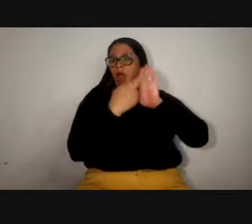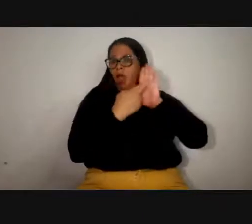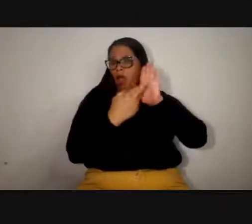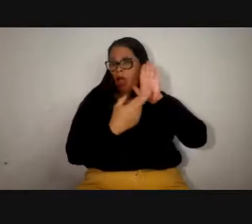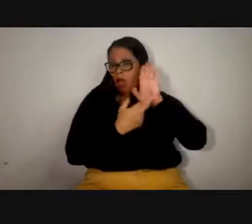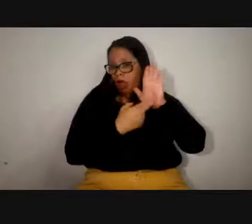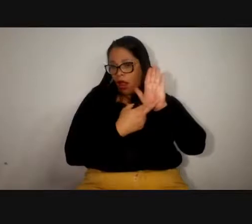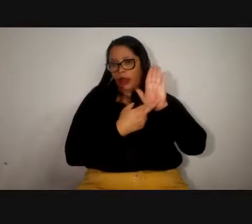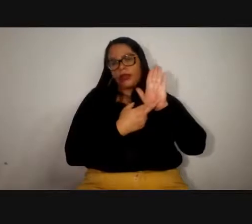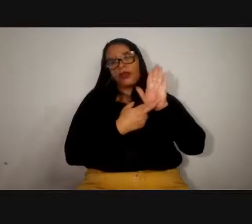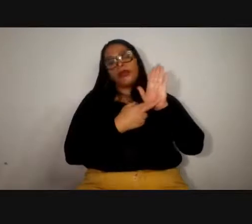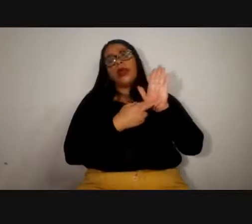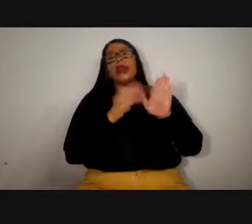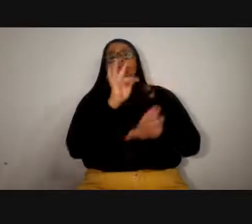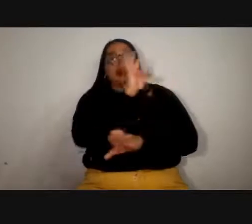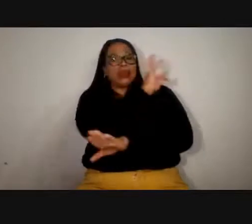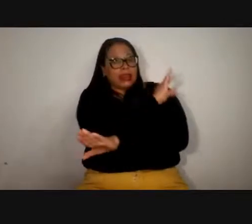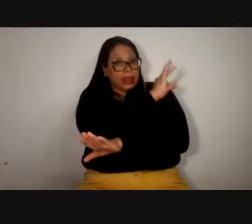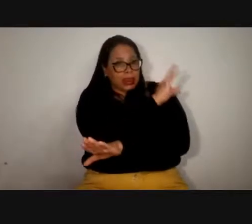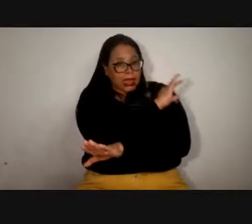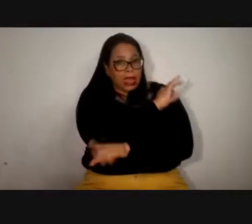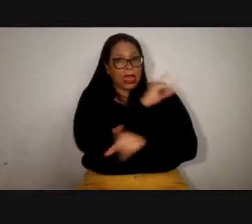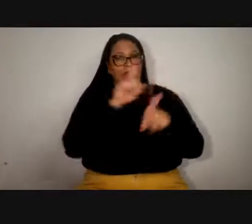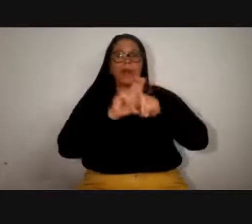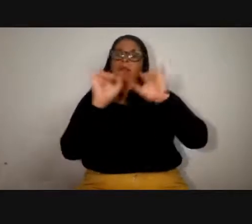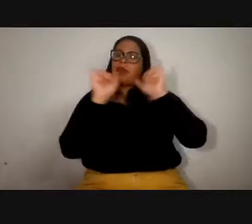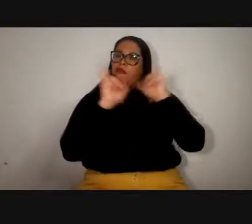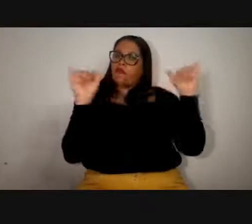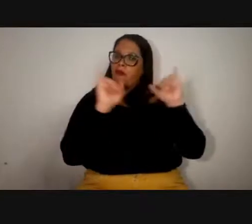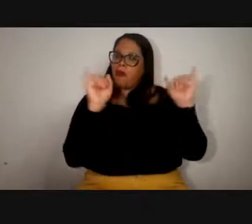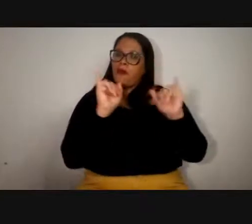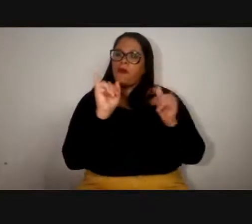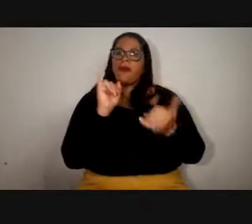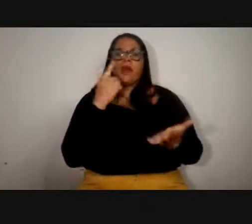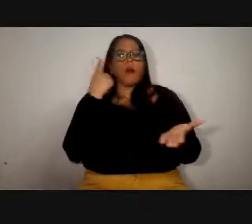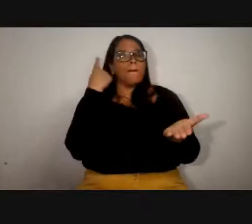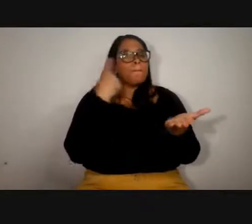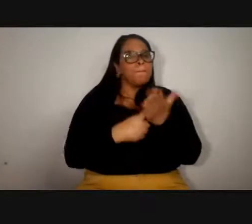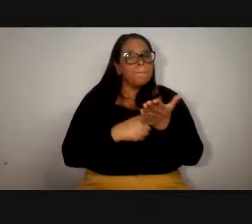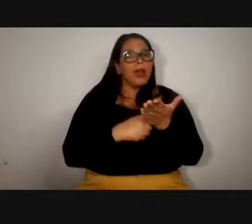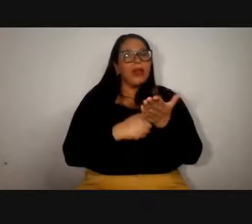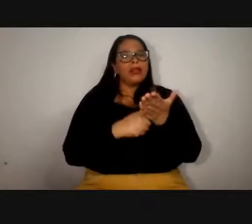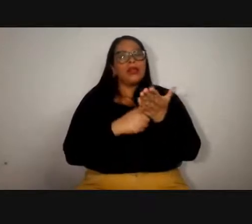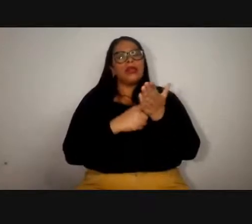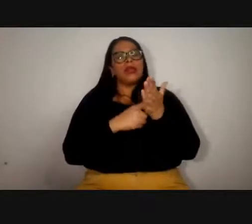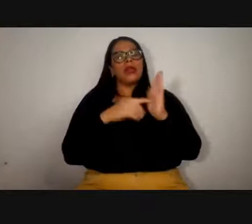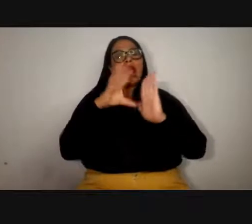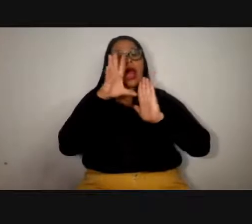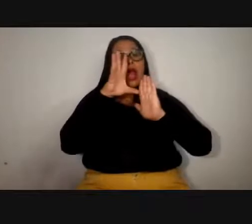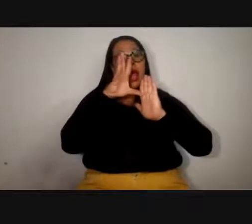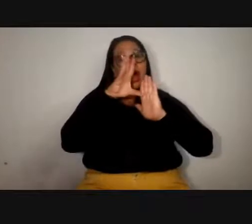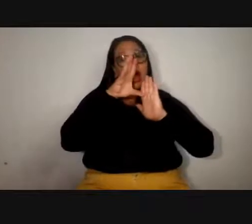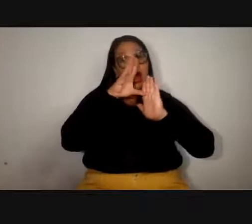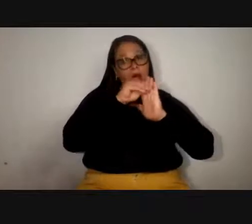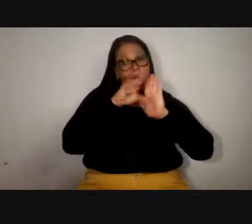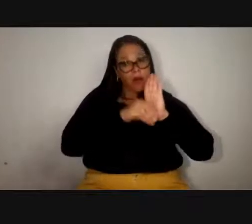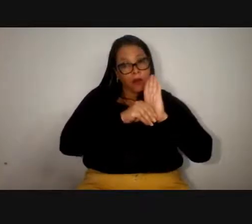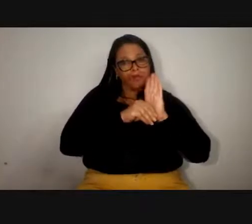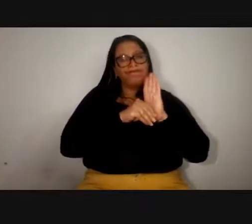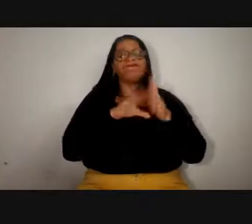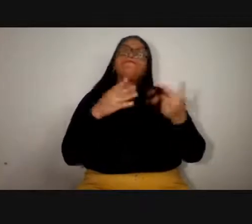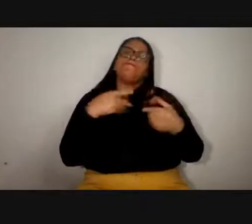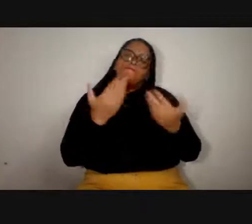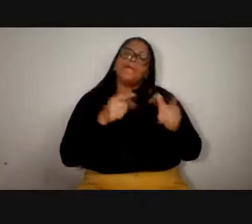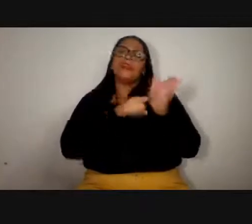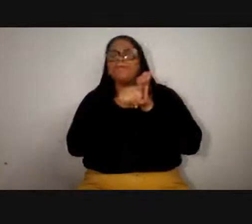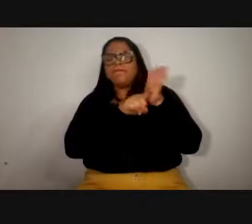deles técnicos e informacionais relacionados a conteúdo, e durante 7 meses eu fiz essa análise.